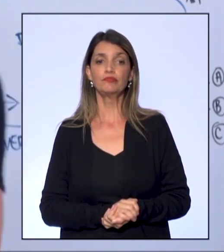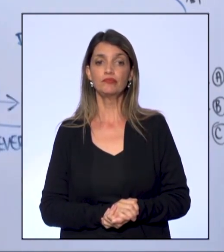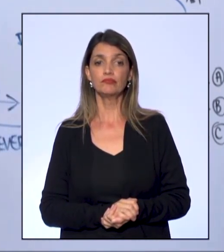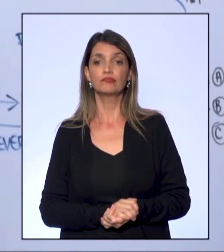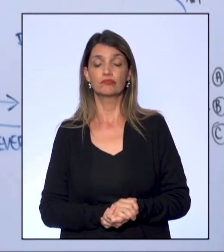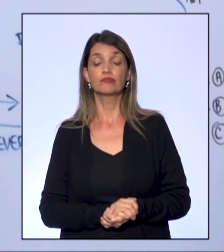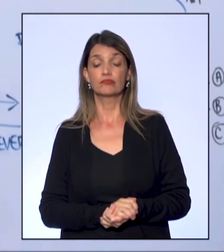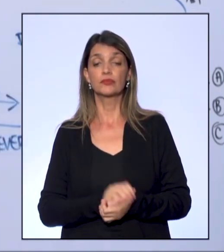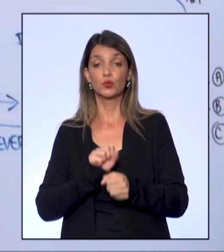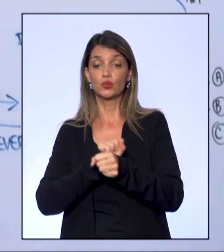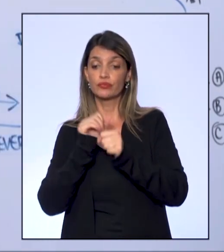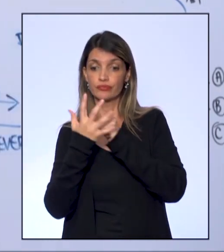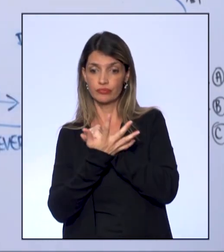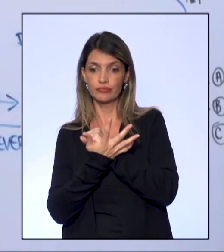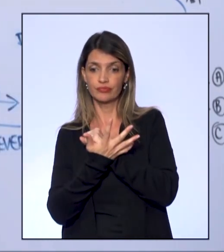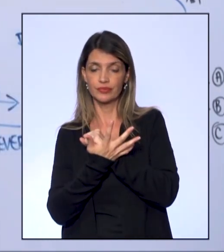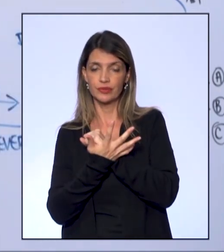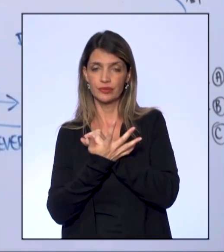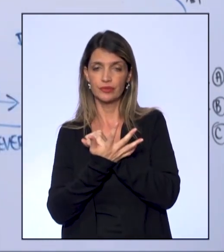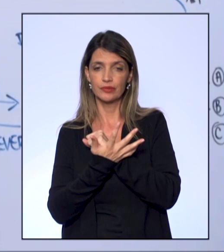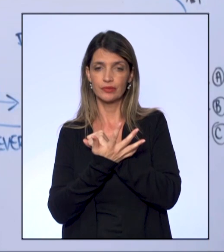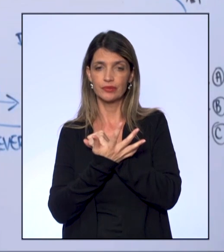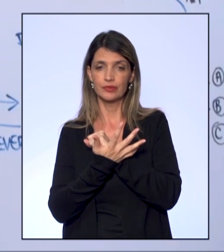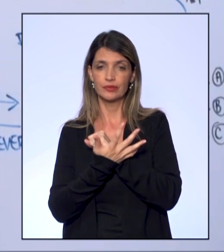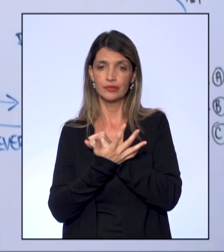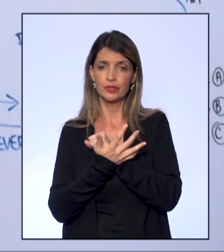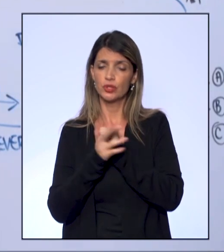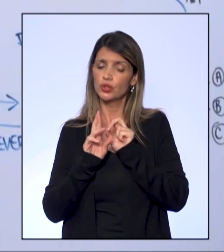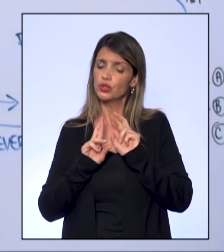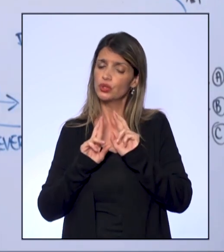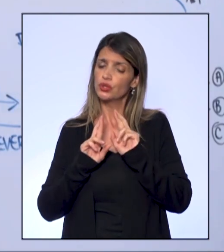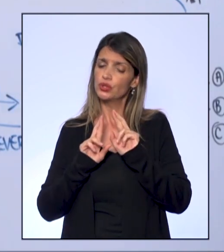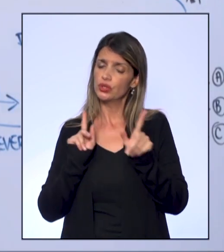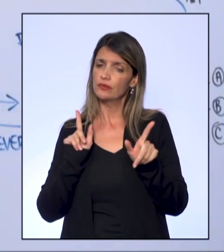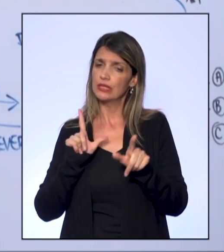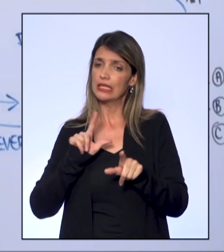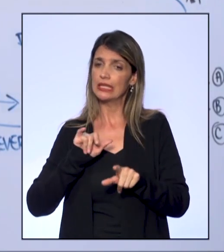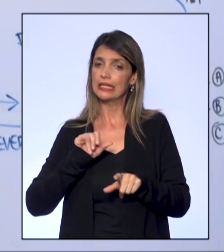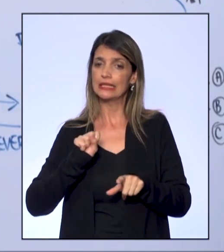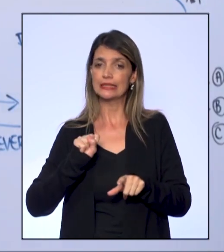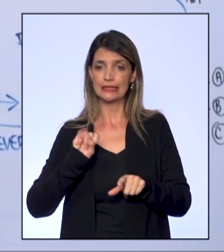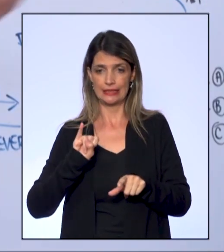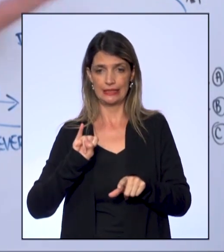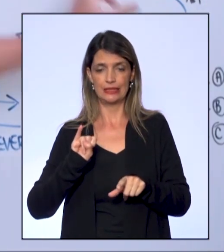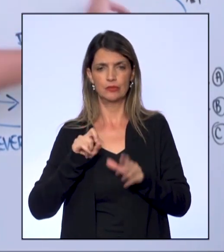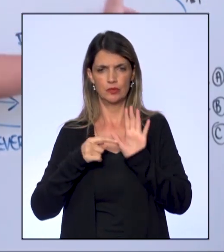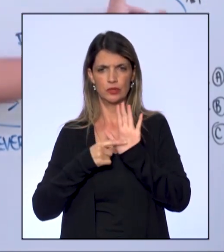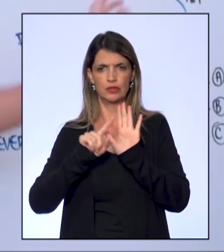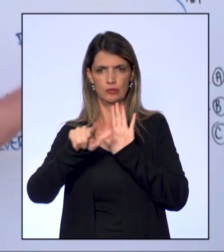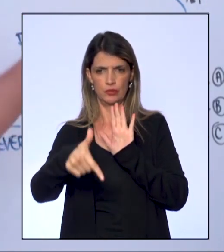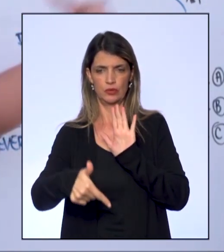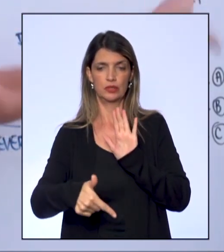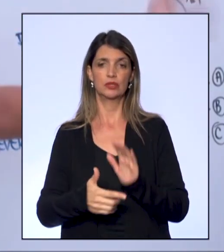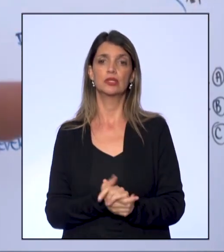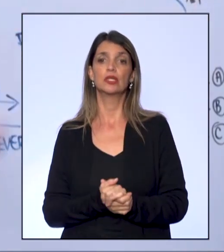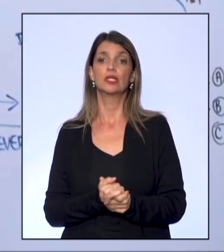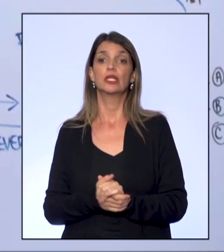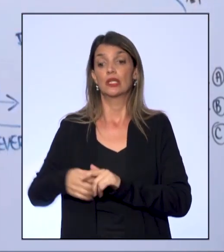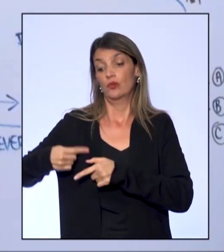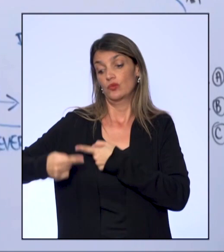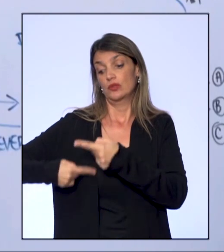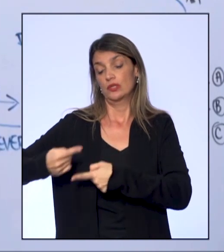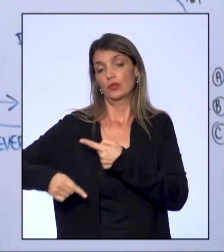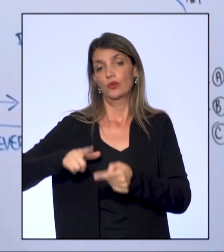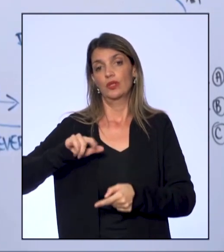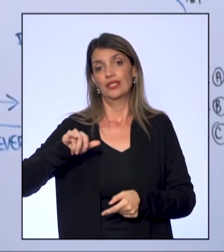do causador da Covid-19, a gente vai ver que é de uma forma diferente de lise, tá? Mas eu vou mostrar daqui a pouco para vocês. Então, ciclo lítico é quando tá